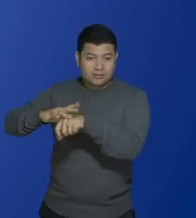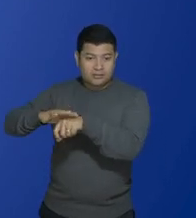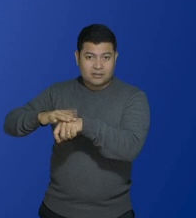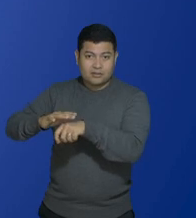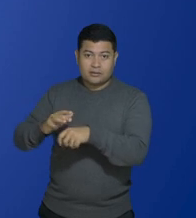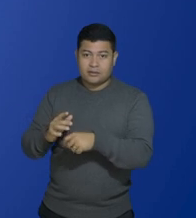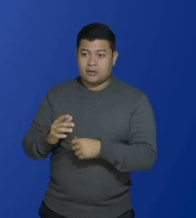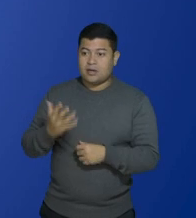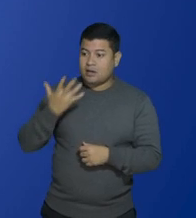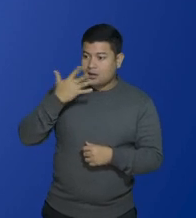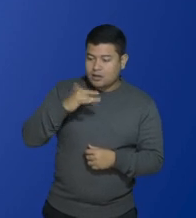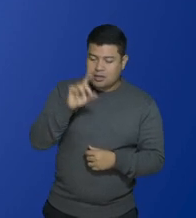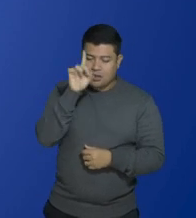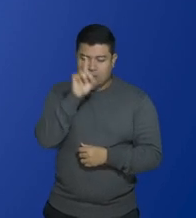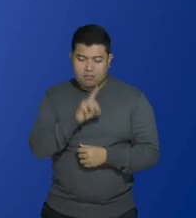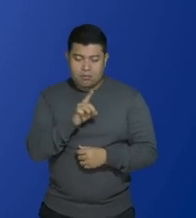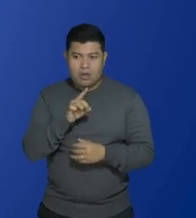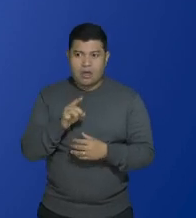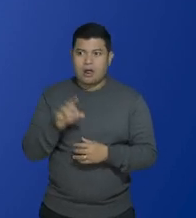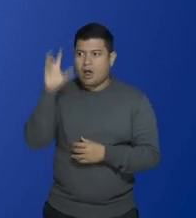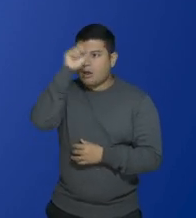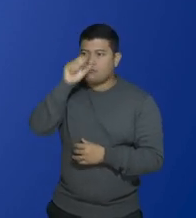não consegue aprender. Né?